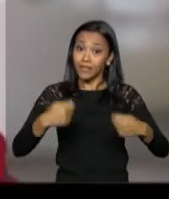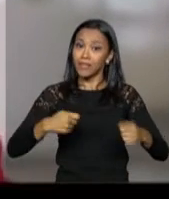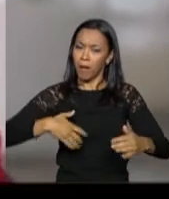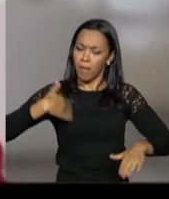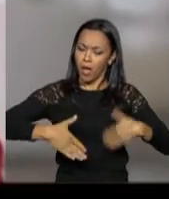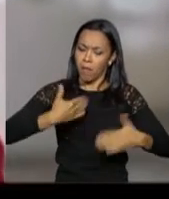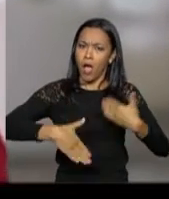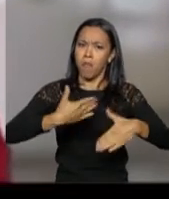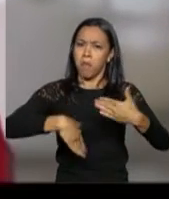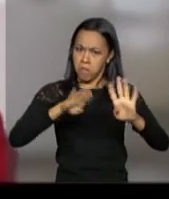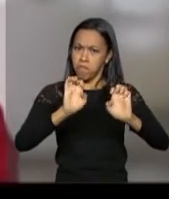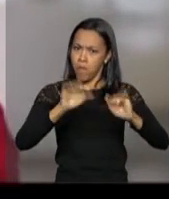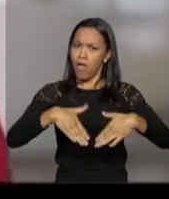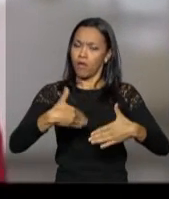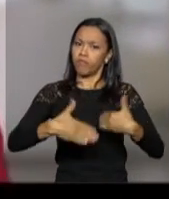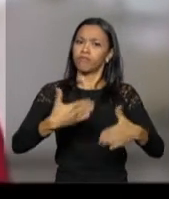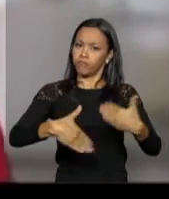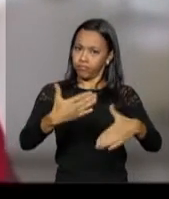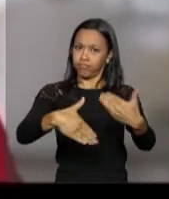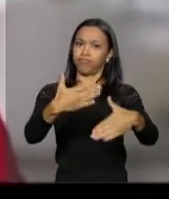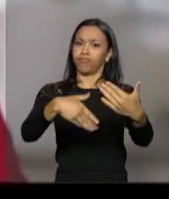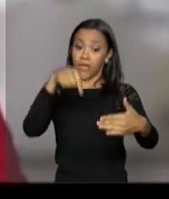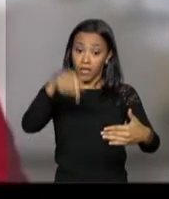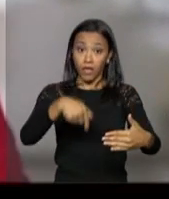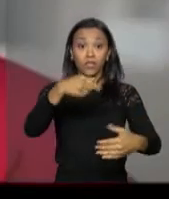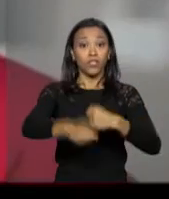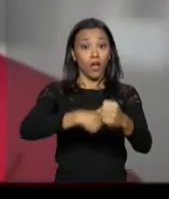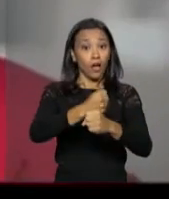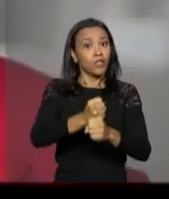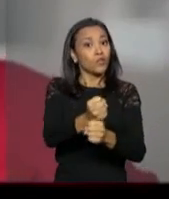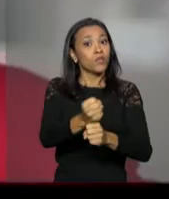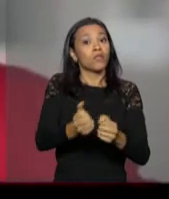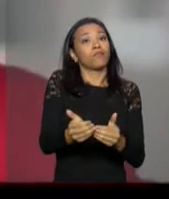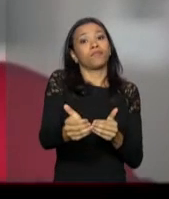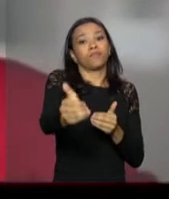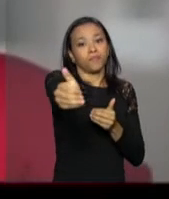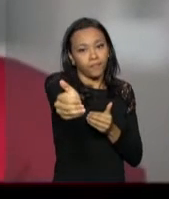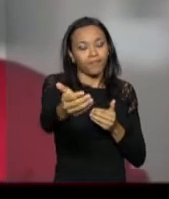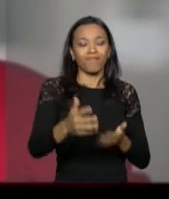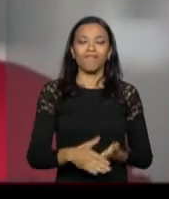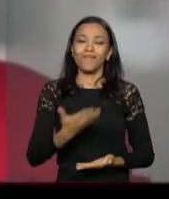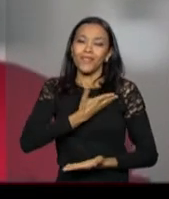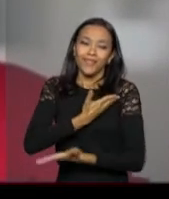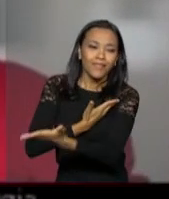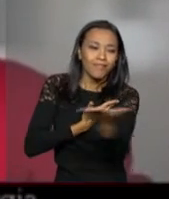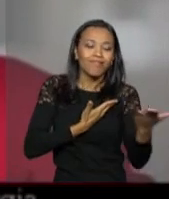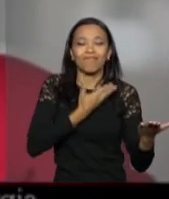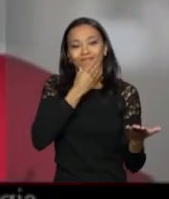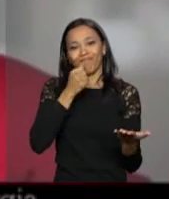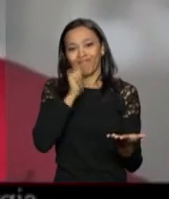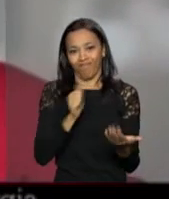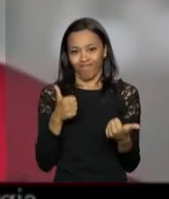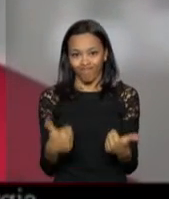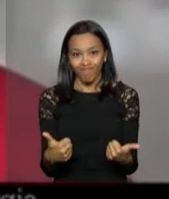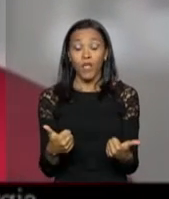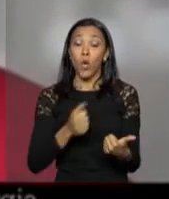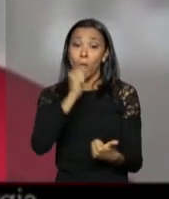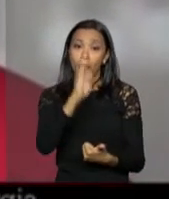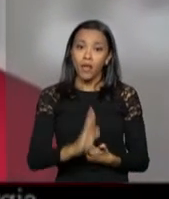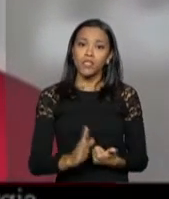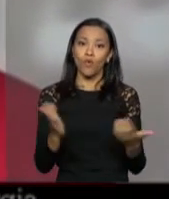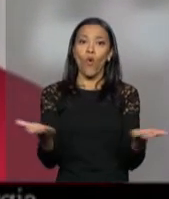crescer e bem neste e nos próximos anos. Minhas amigas e meus amigos, o Brasil vive